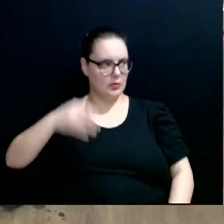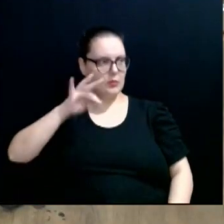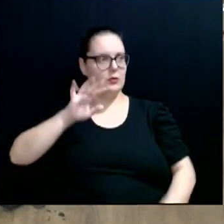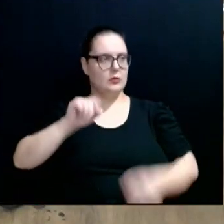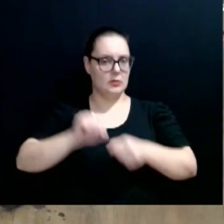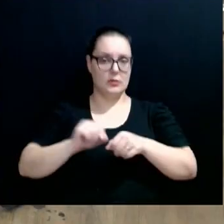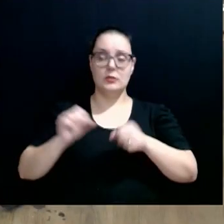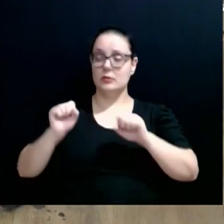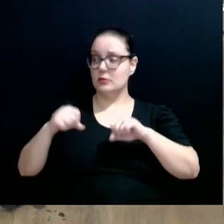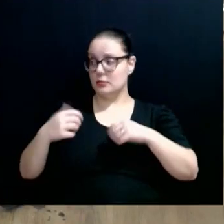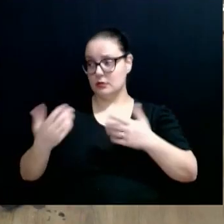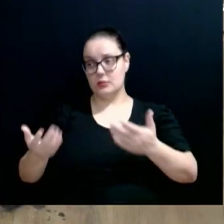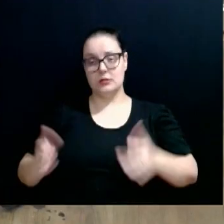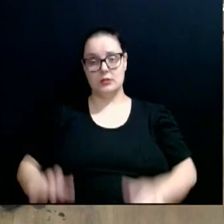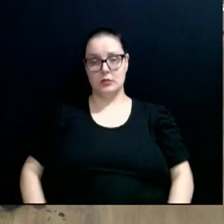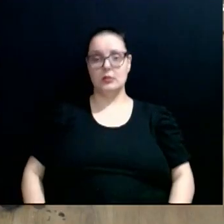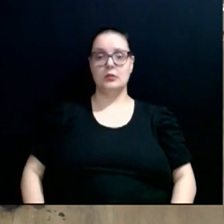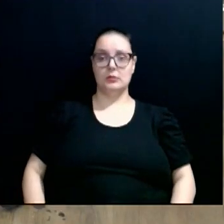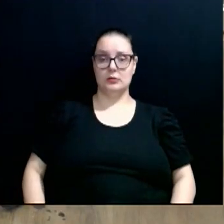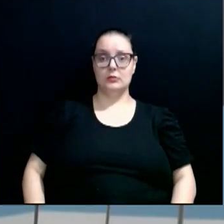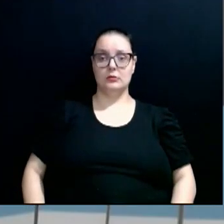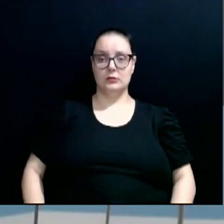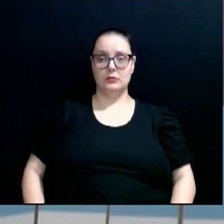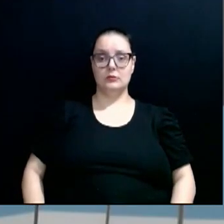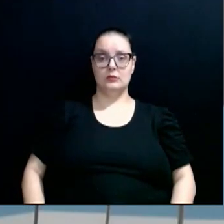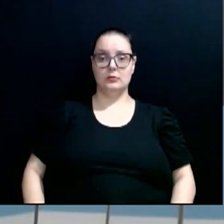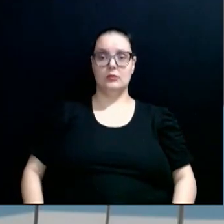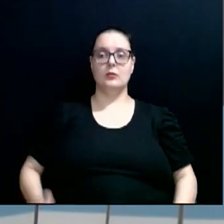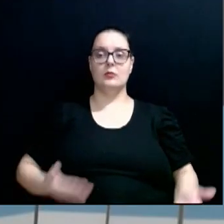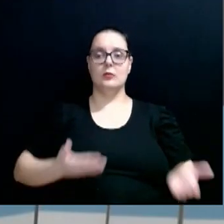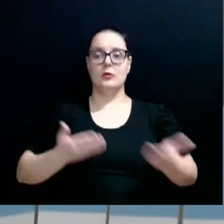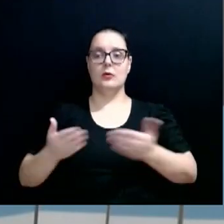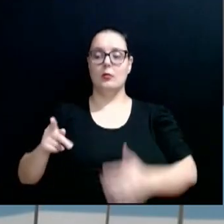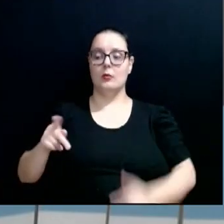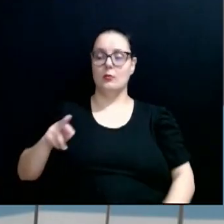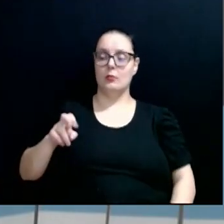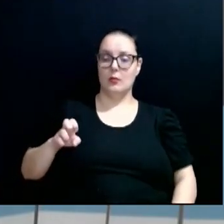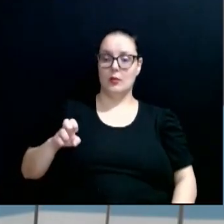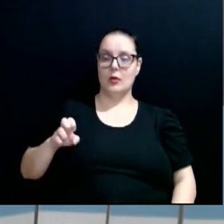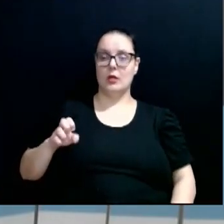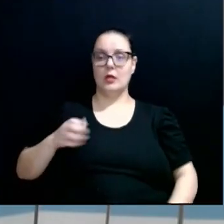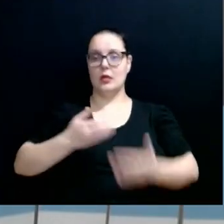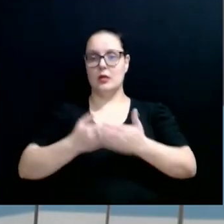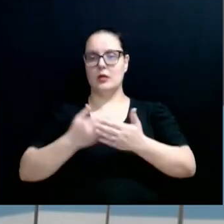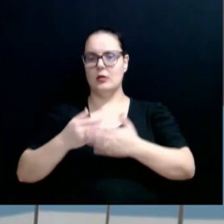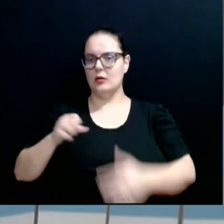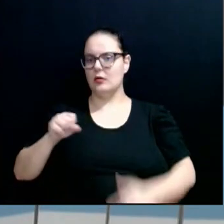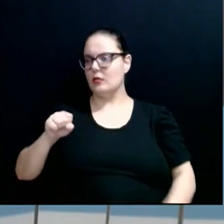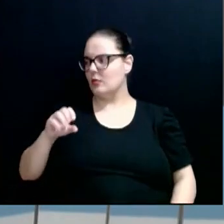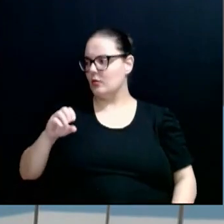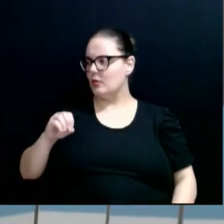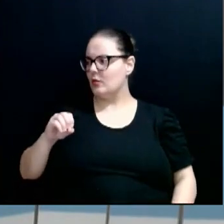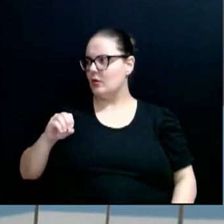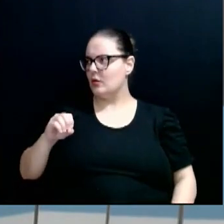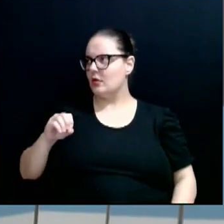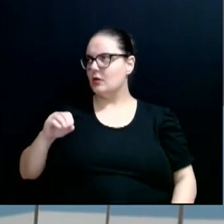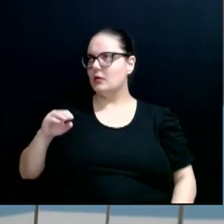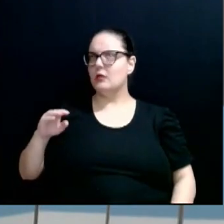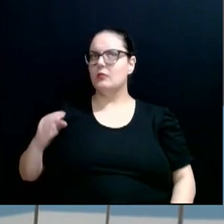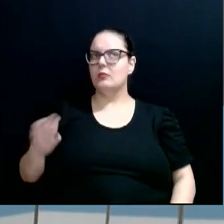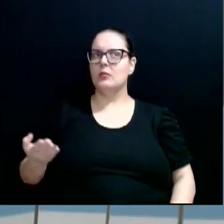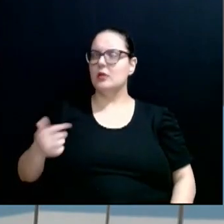um estudo, já até apresentou um pré-estudo aí de 80 bi, 78 bilhões, né? O custo. Sim.